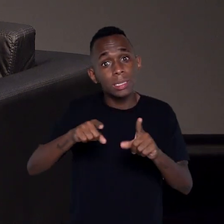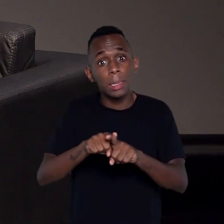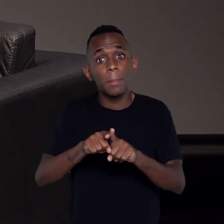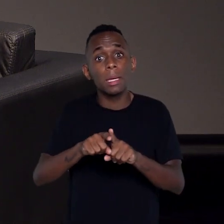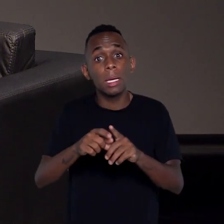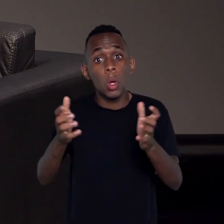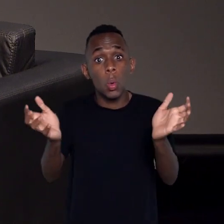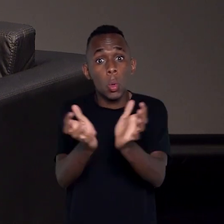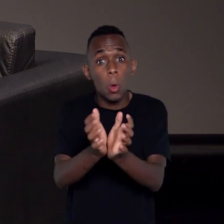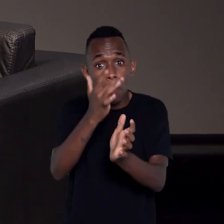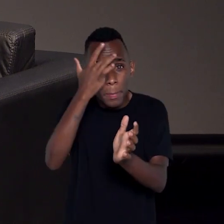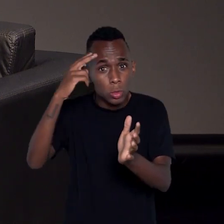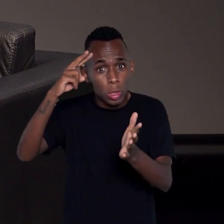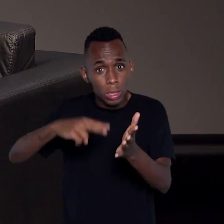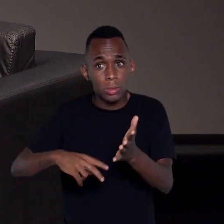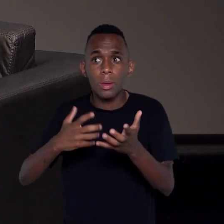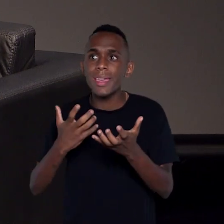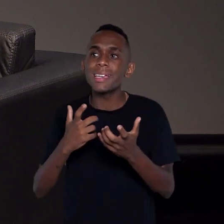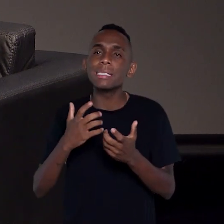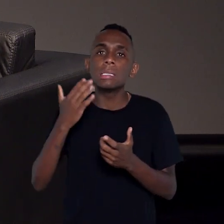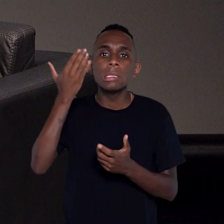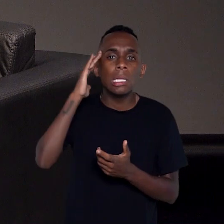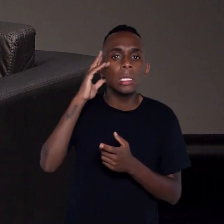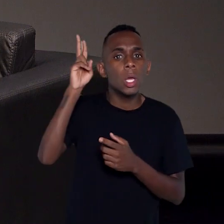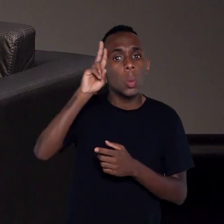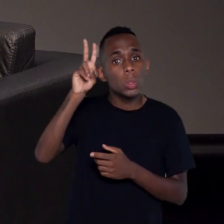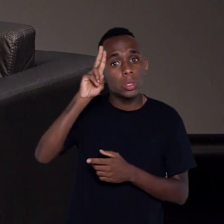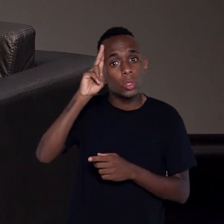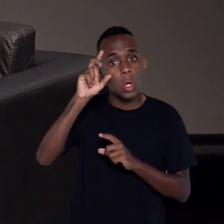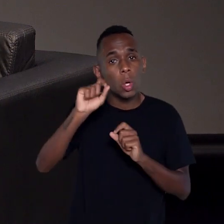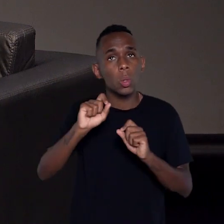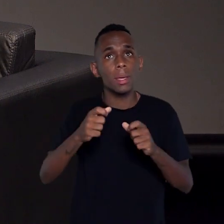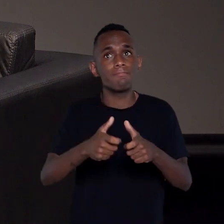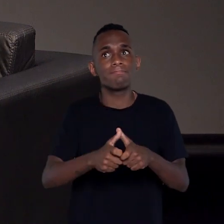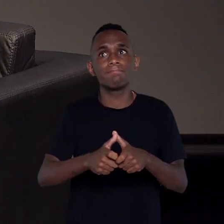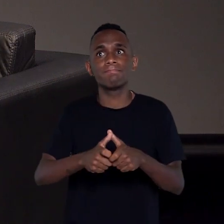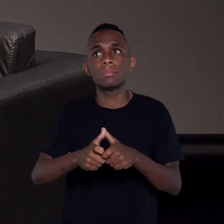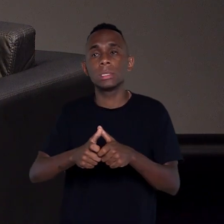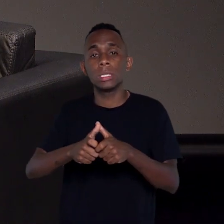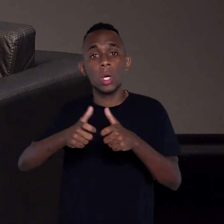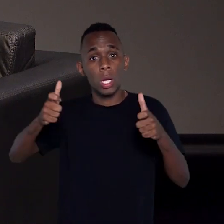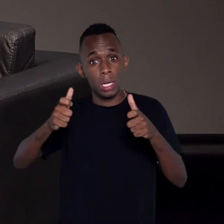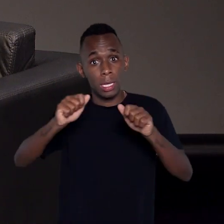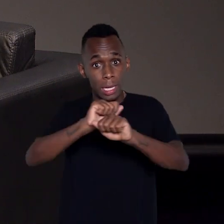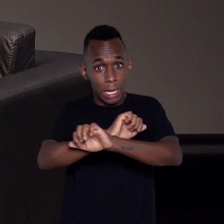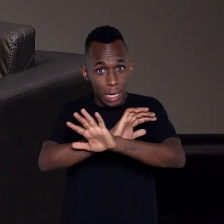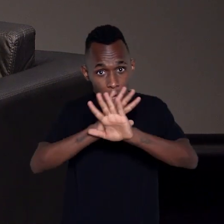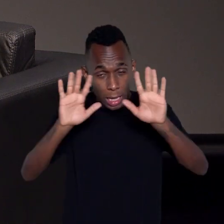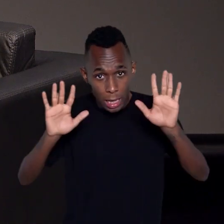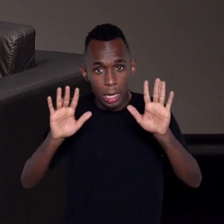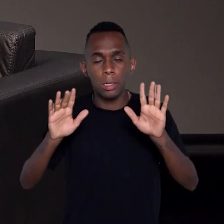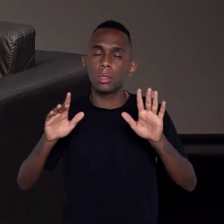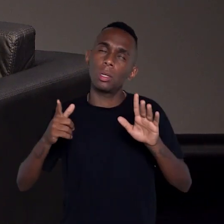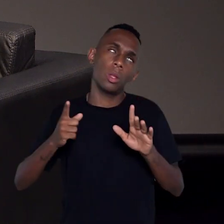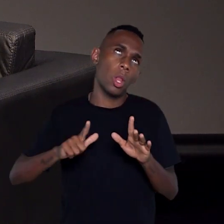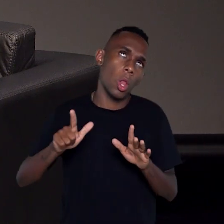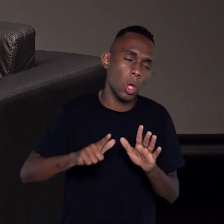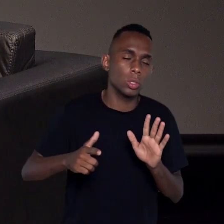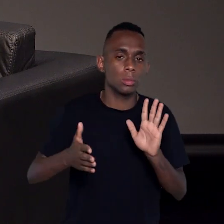Eles querem entender aquela história. Muitas vezes, para entendê-la, eles se propuseram